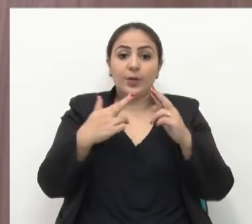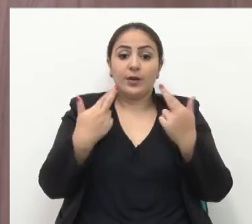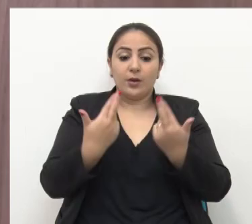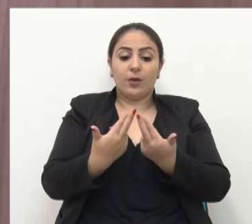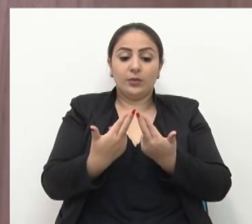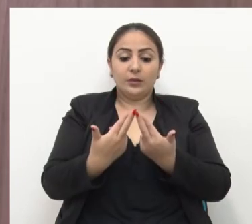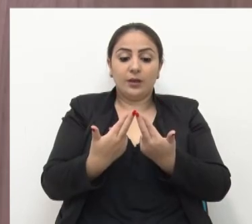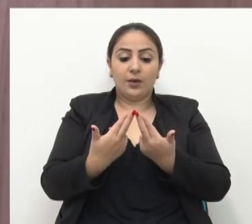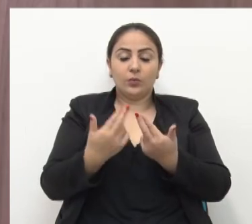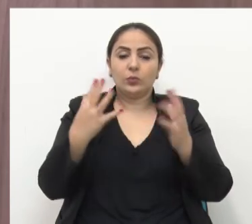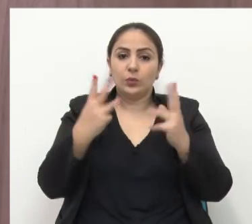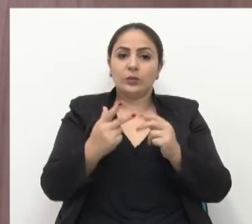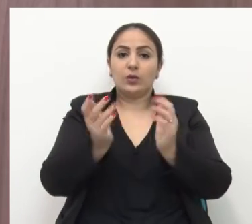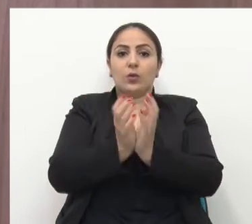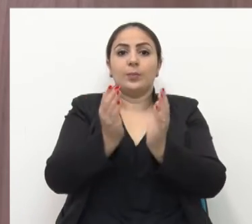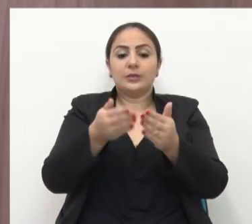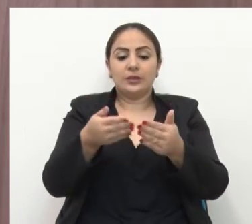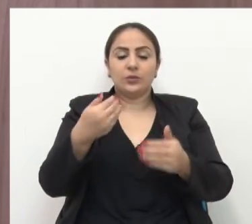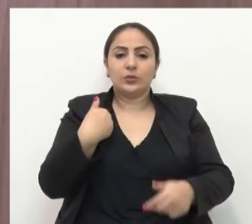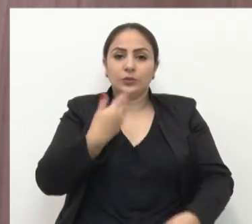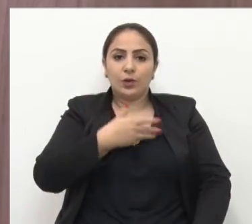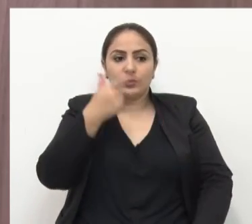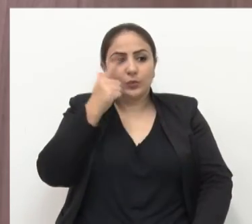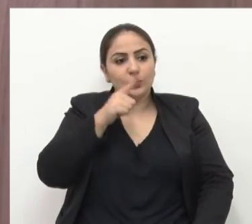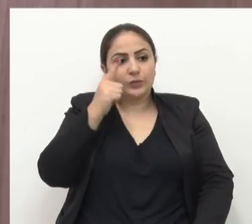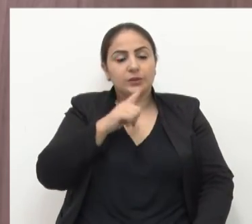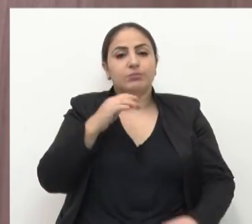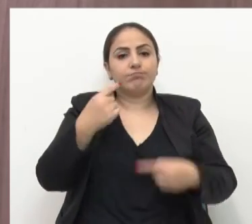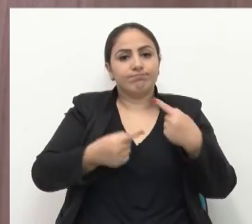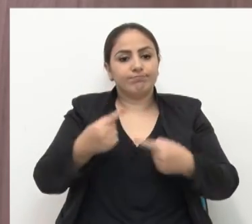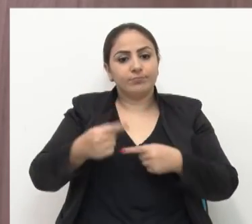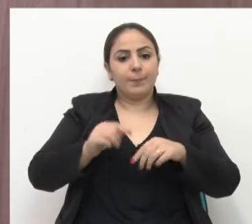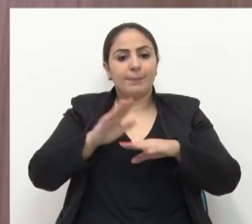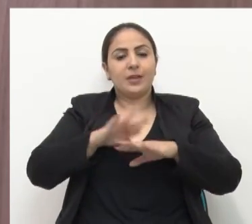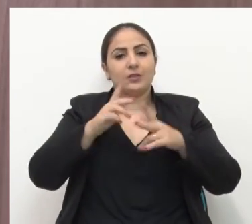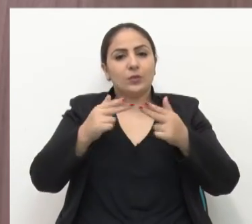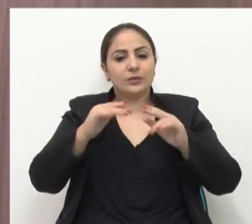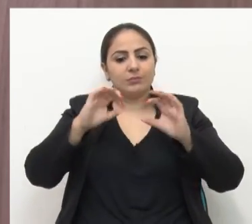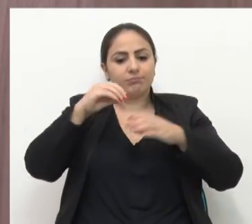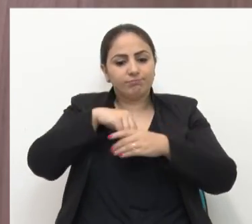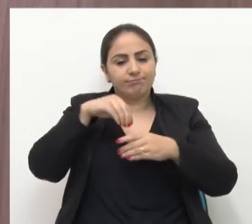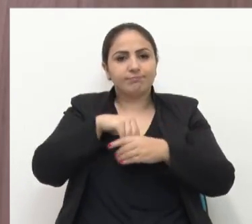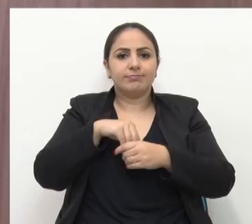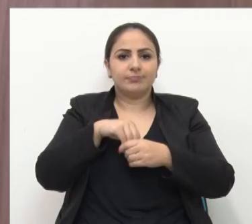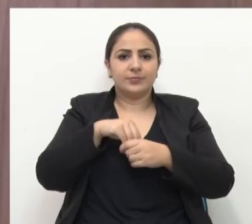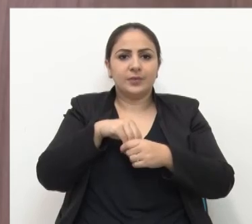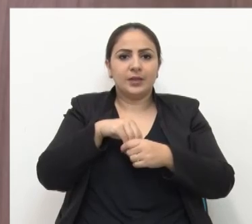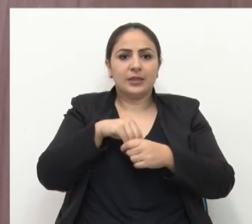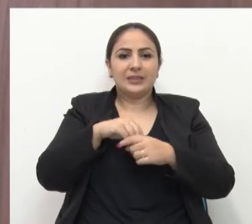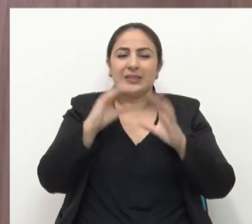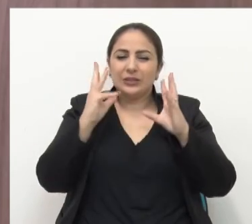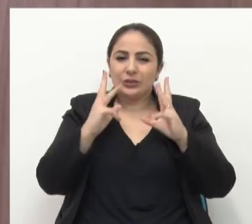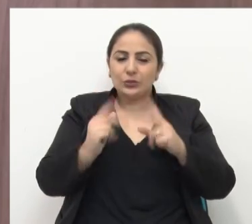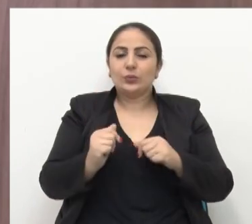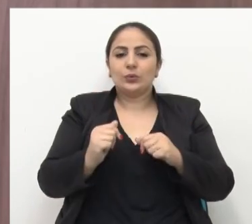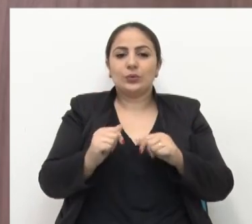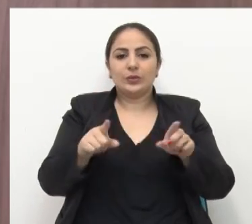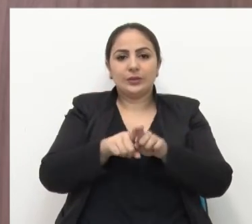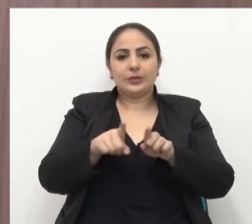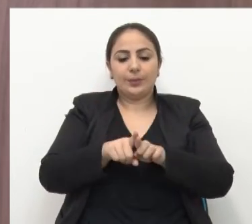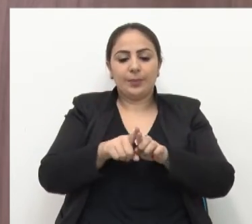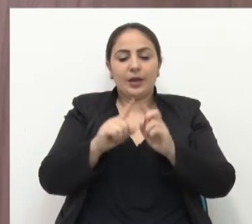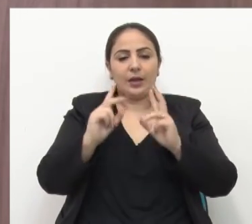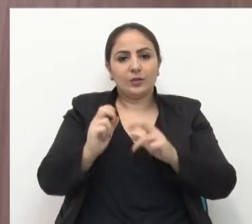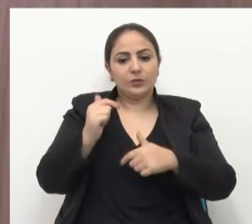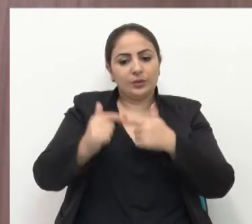reunião com as demais comissões e com a mesa diretora para que a gente possa tratar de algumas alterações internas aquino relativos sobretudo a